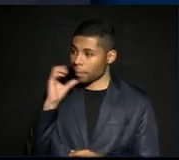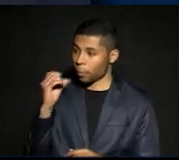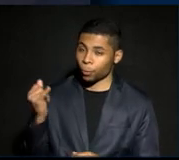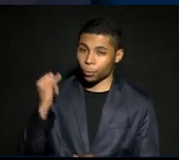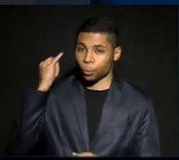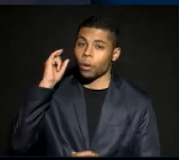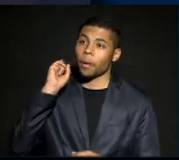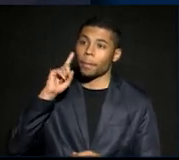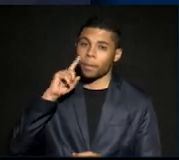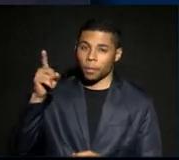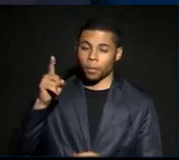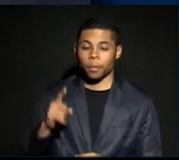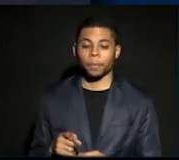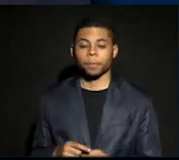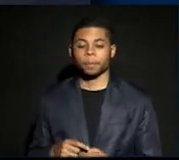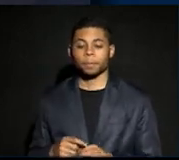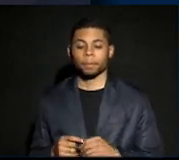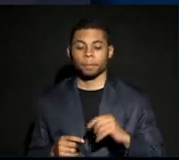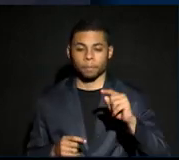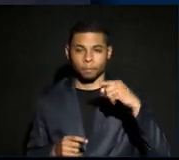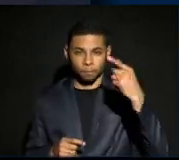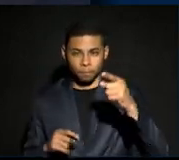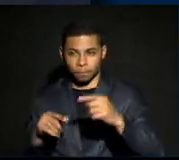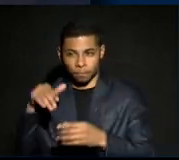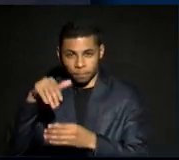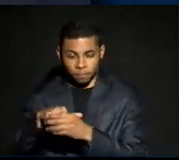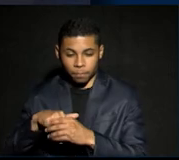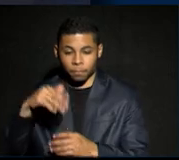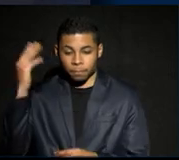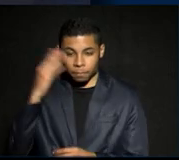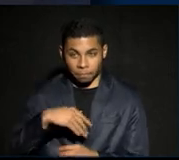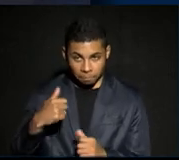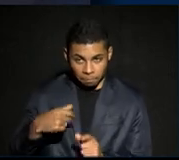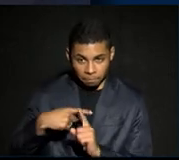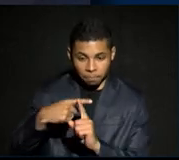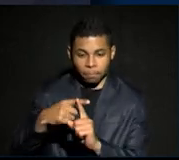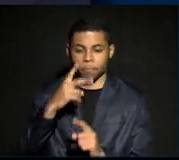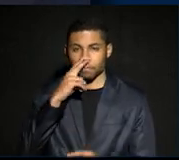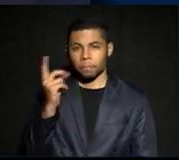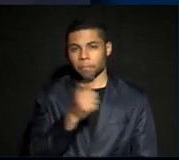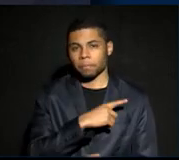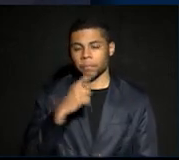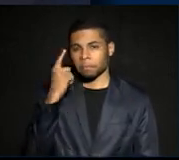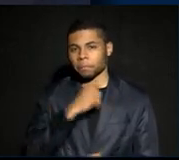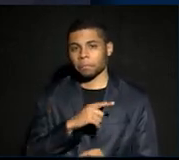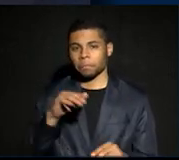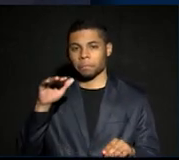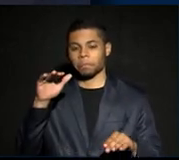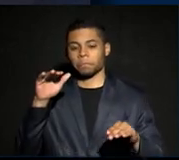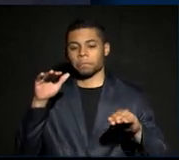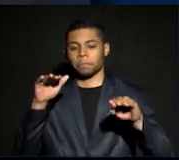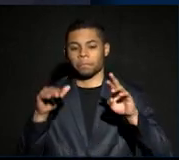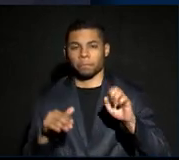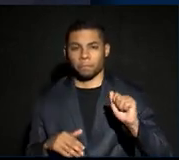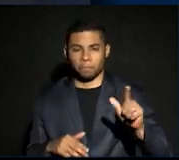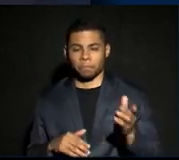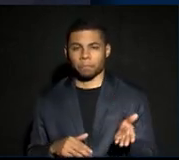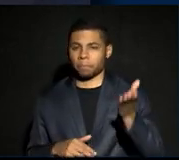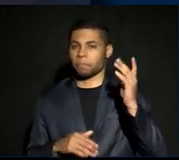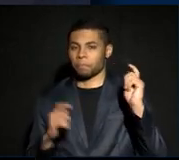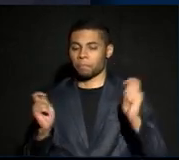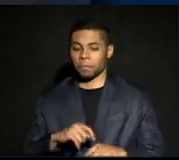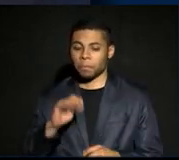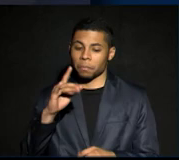juros americanos, e se a gente, depois da eleição, der os sinais positivos, eu acho que a gente pode ser surpreendido com a valorização do real.